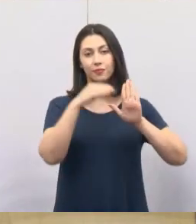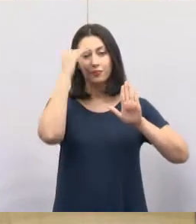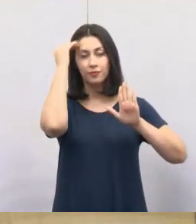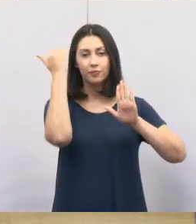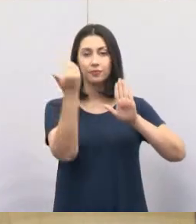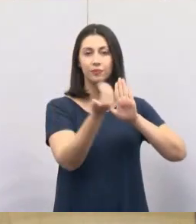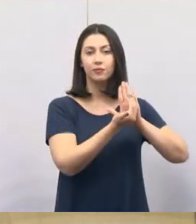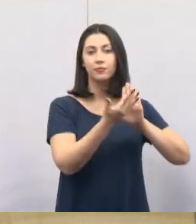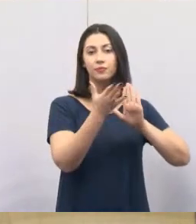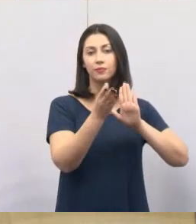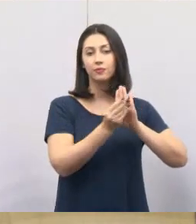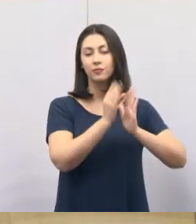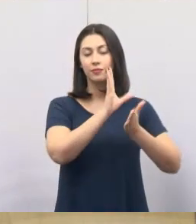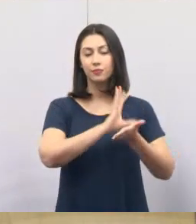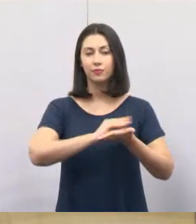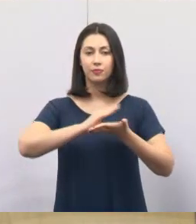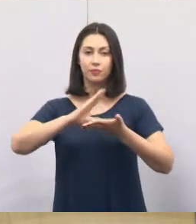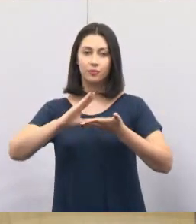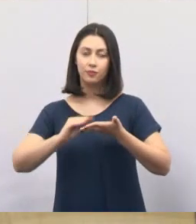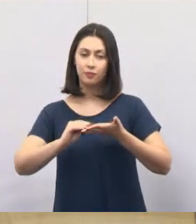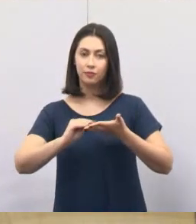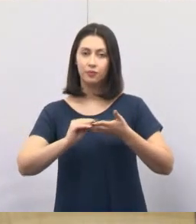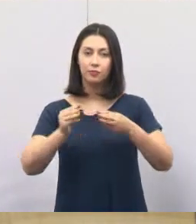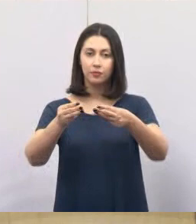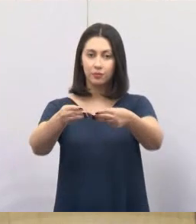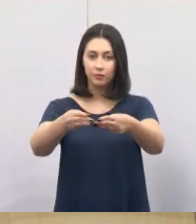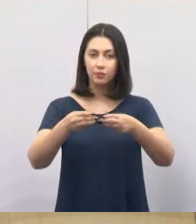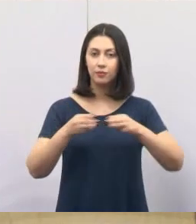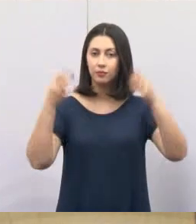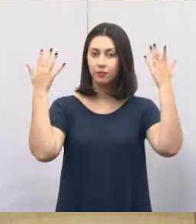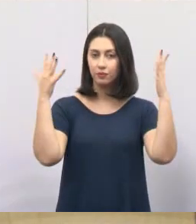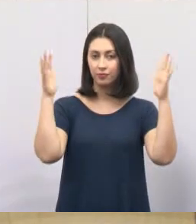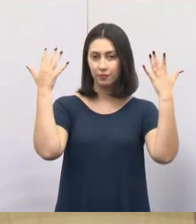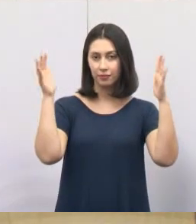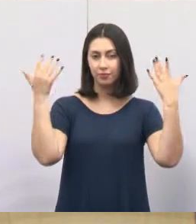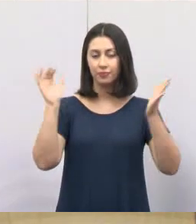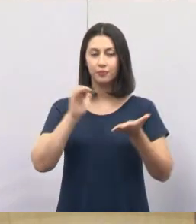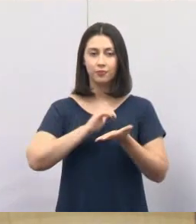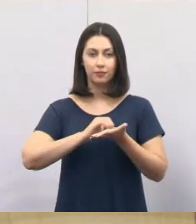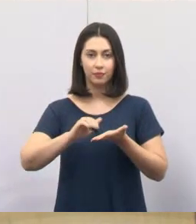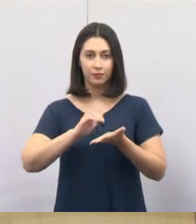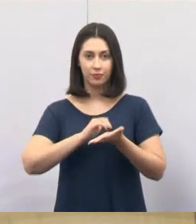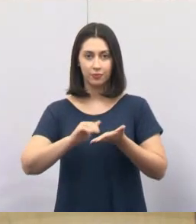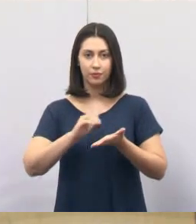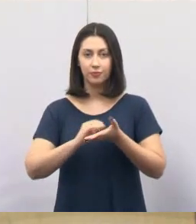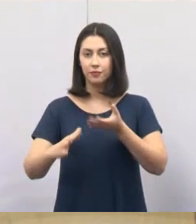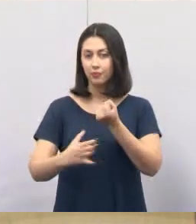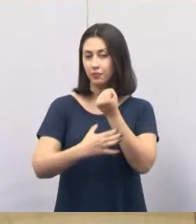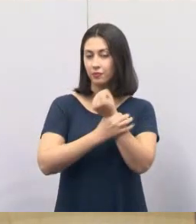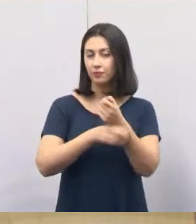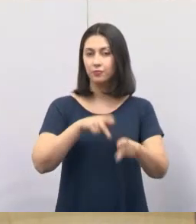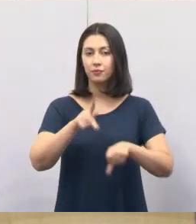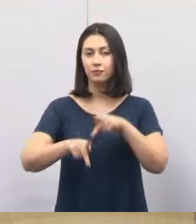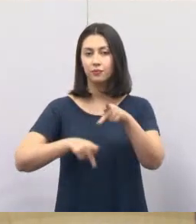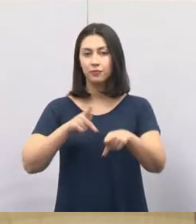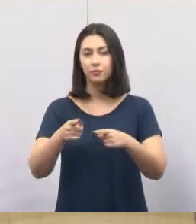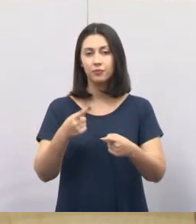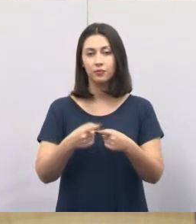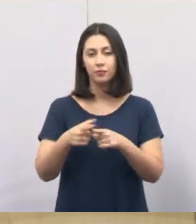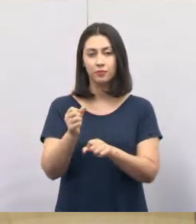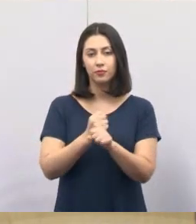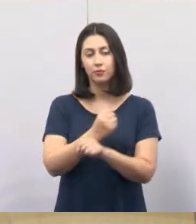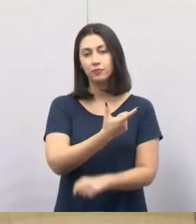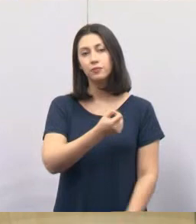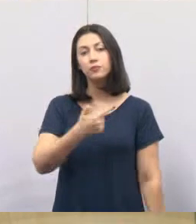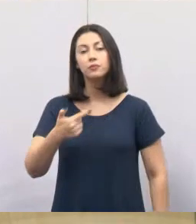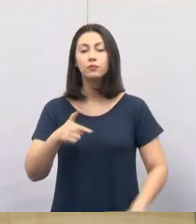regimentais, conste na ata trabalho dessa sessão, registro de moção congratulatória, secretário municipal de segurança e defesa do cidadão, pelo serviço prestado em